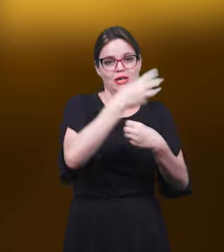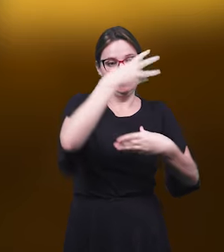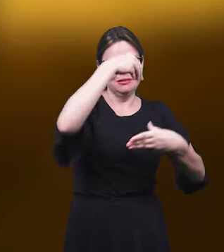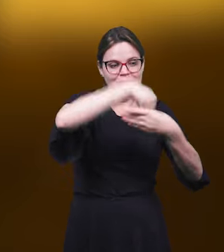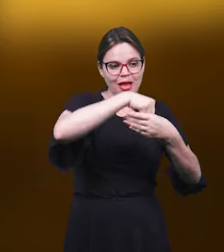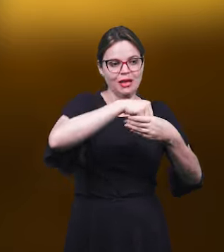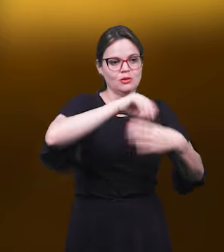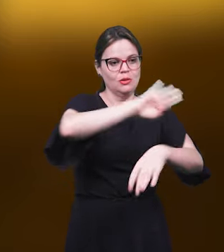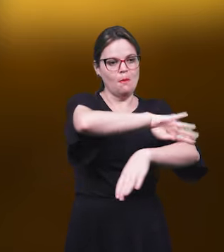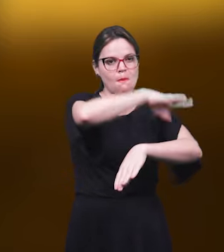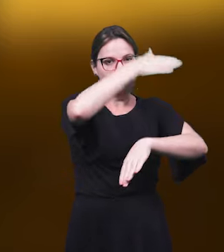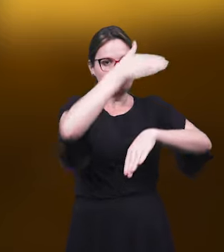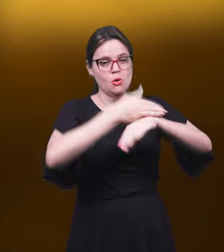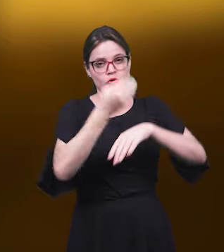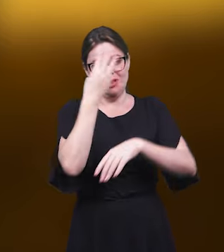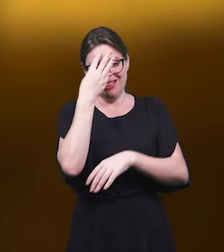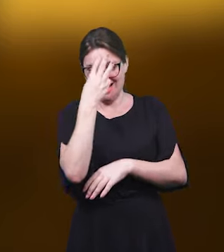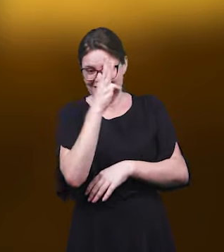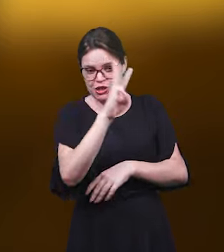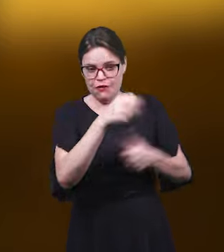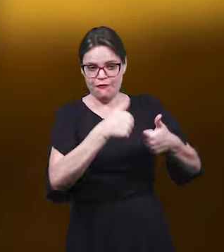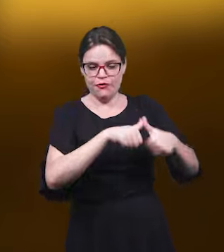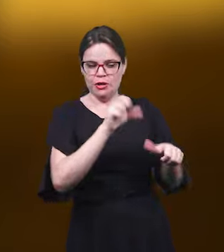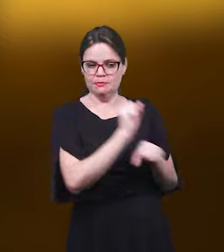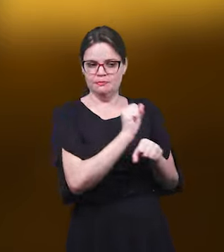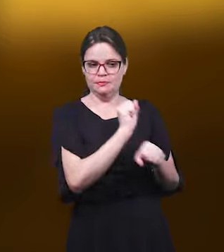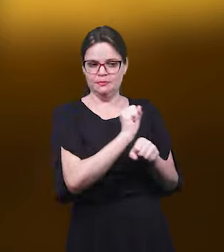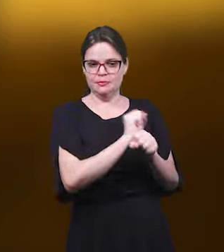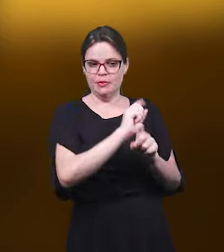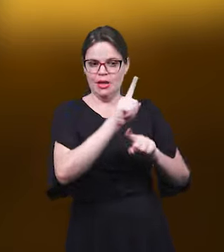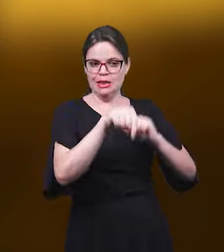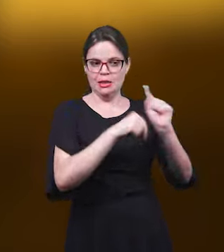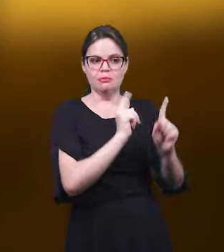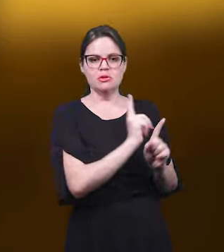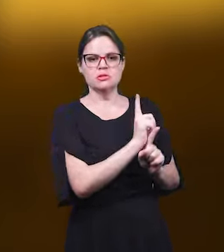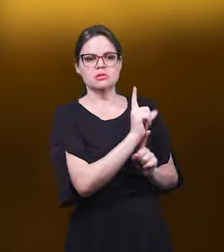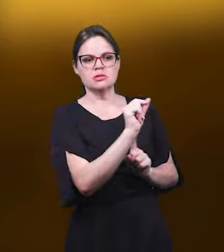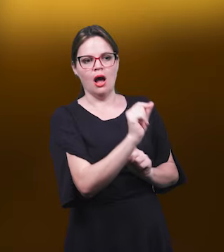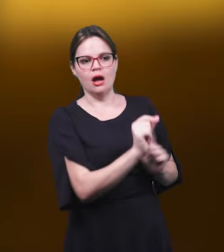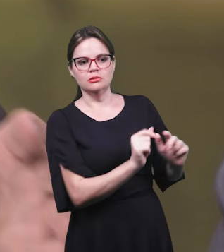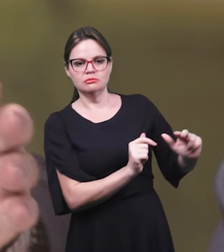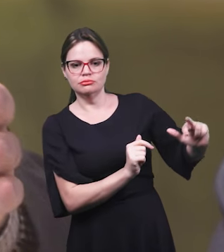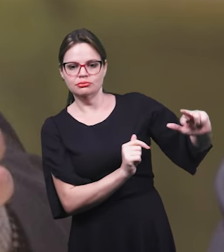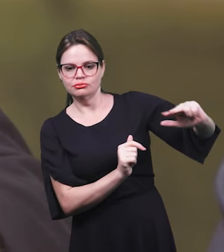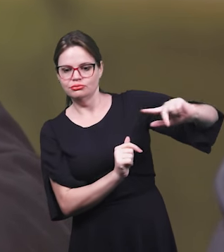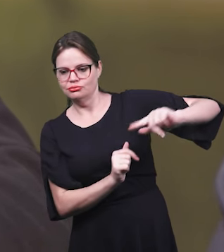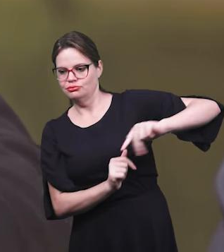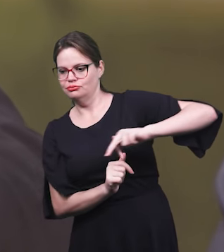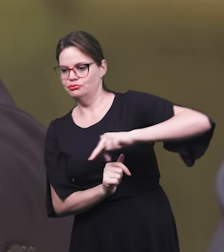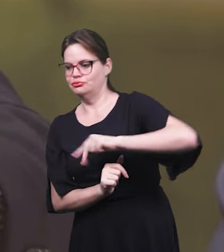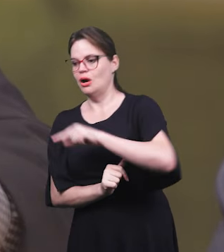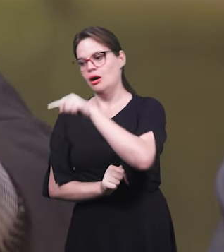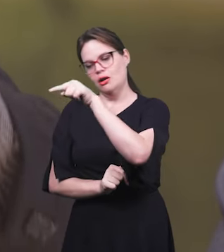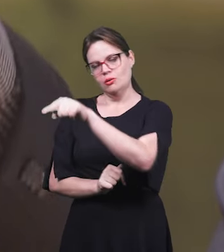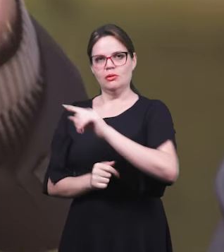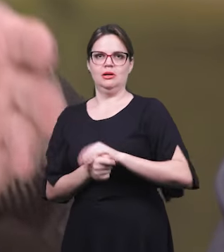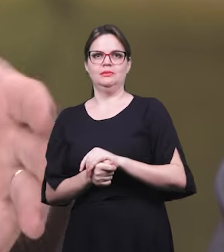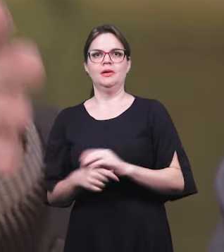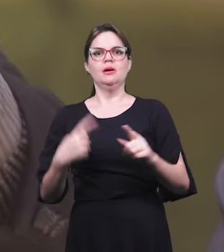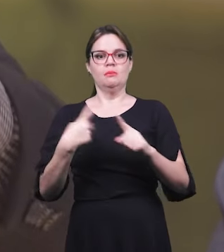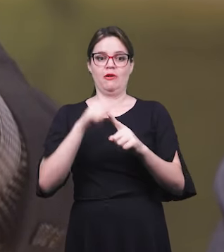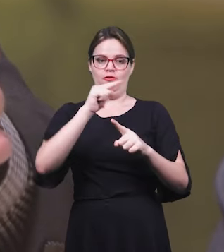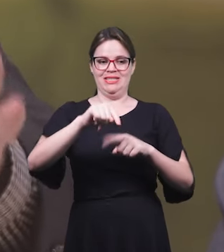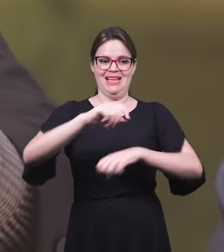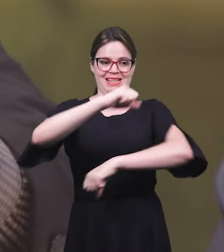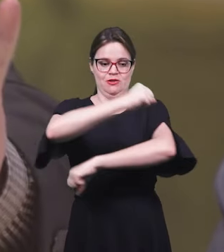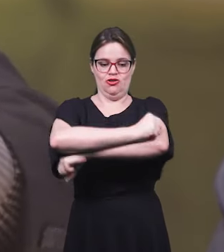lá 3 dias, até que volte os perseguidores e depois ide pelo vosso caminho. Então, ela diz o seguinte, ó, vocês vão lá para o monte, vão descer pela